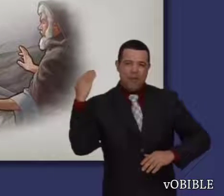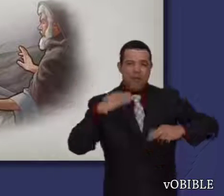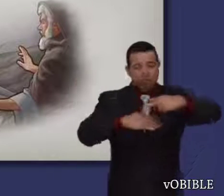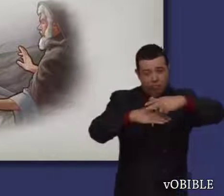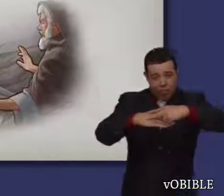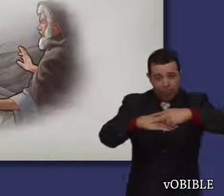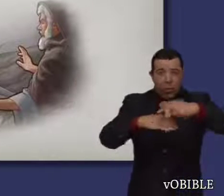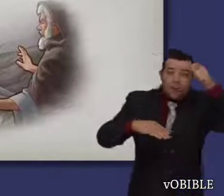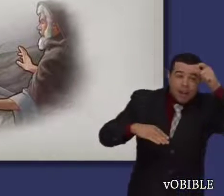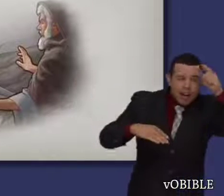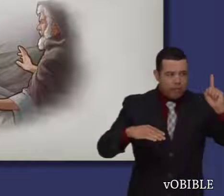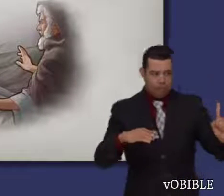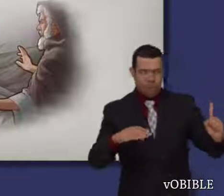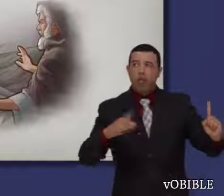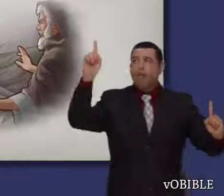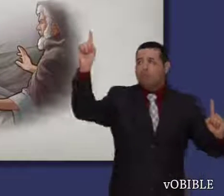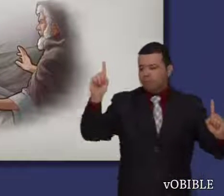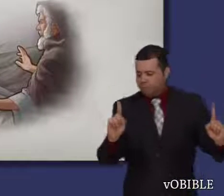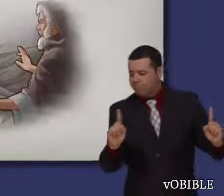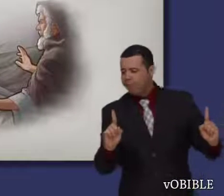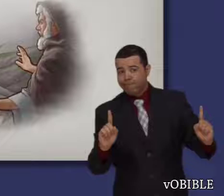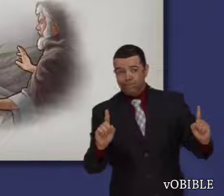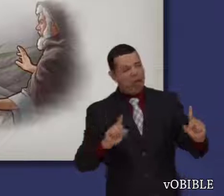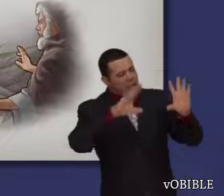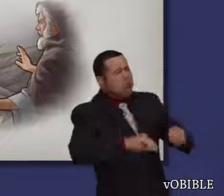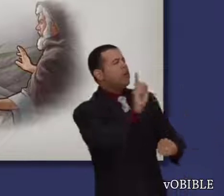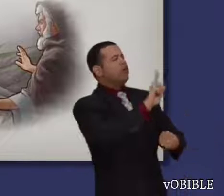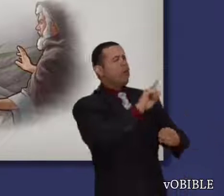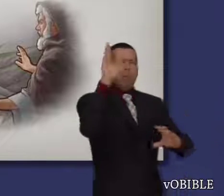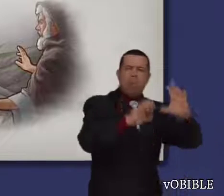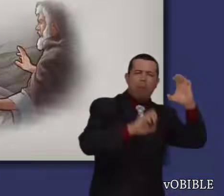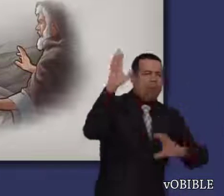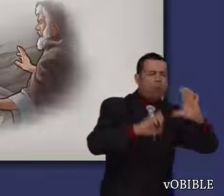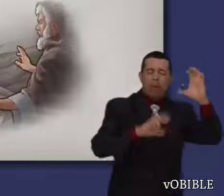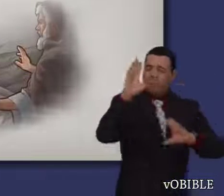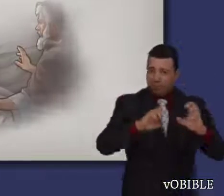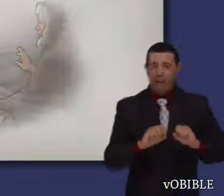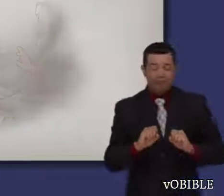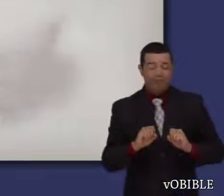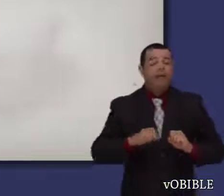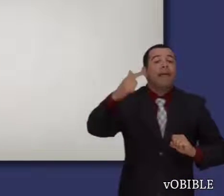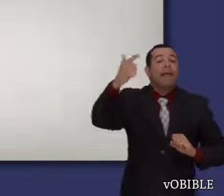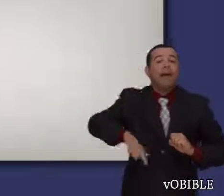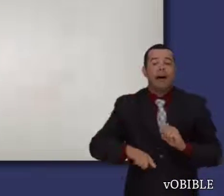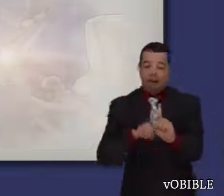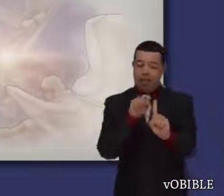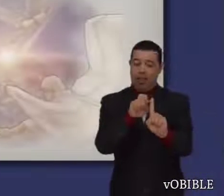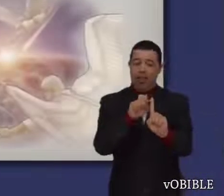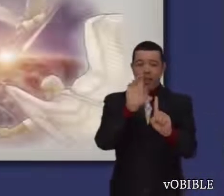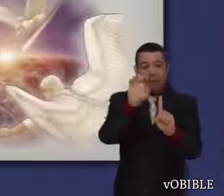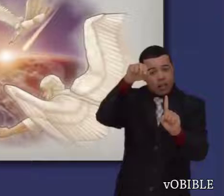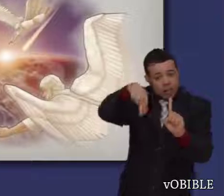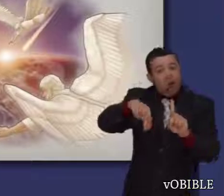Só Judas fala sobre o desacordo entre o arcanjo Miguel e o diabo por causa do corpo de Moisés. E só Judas fala que